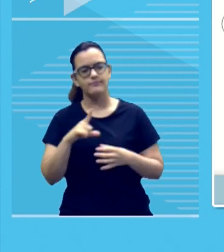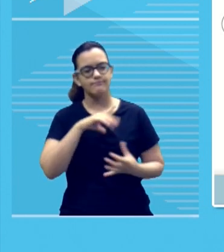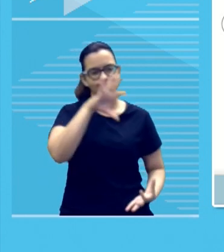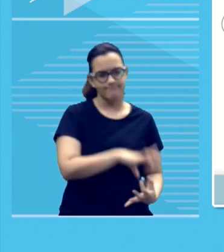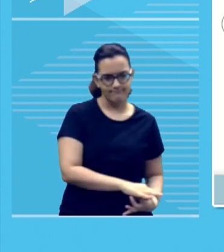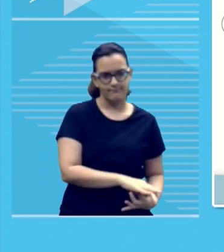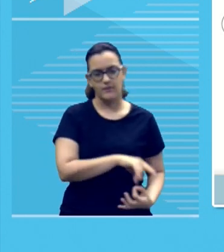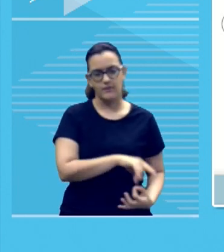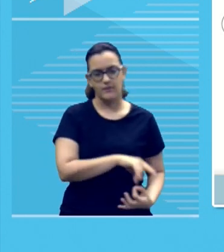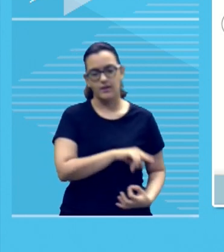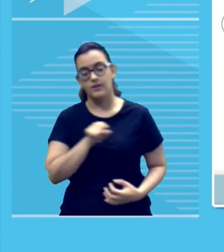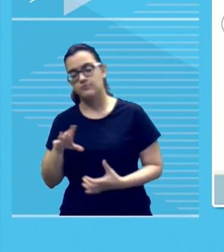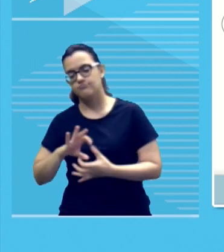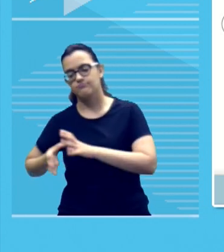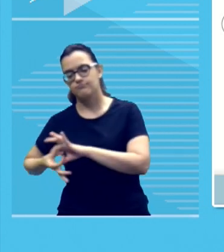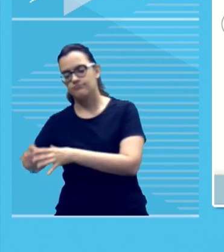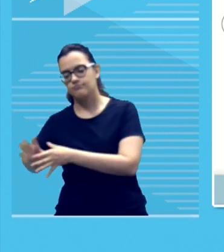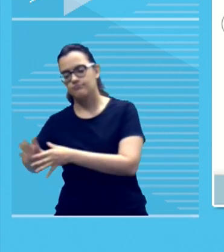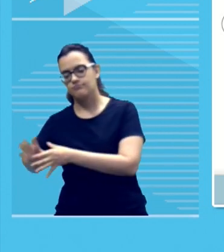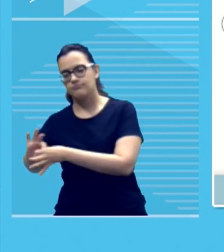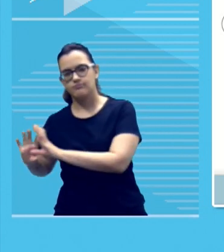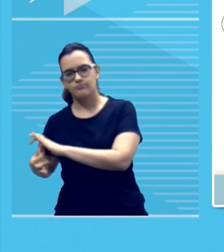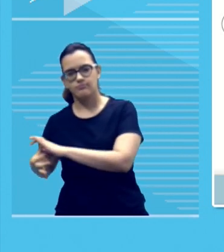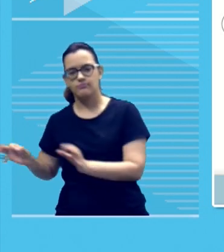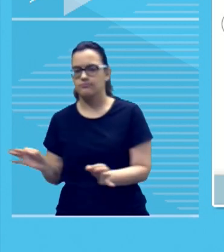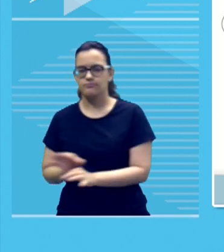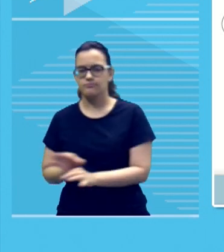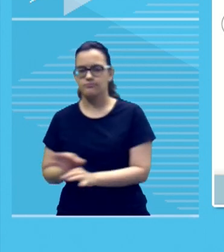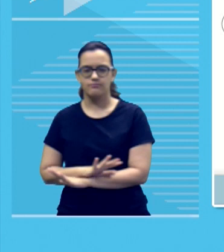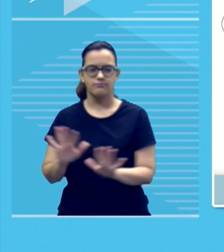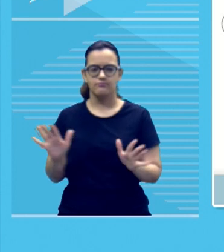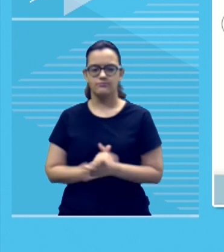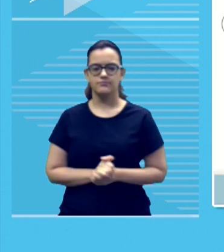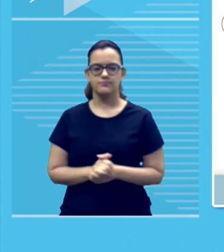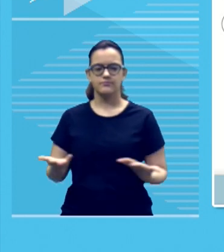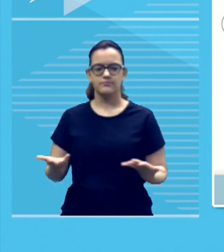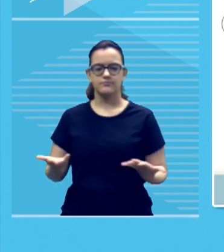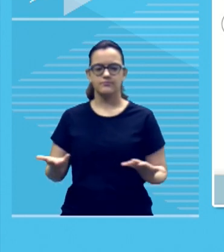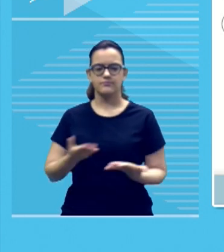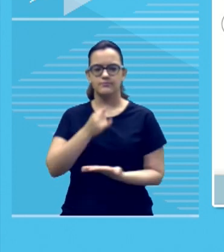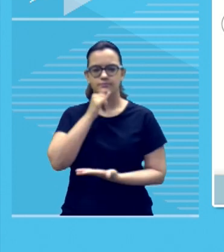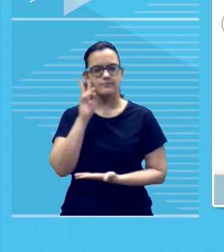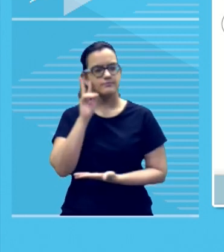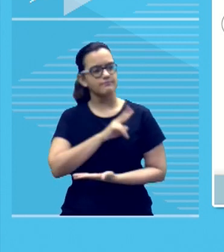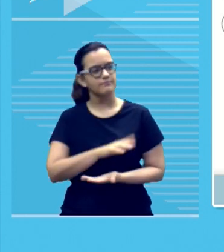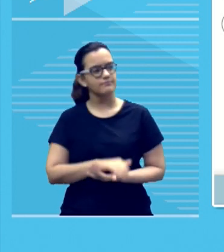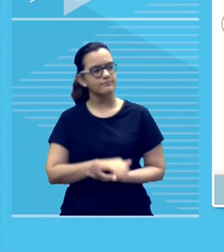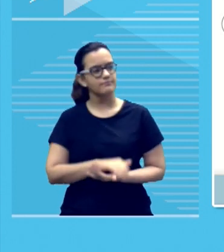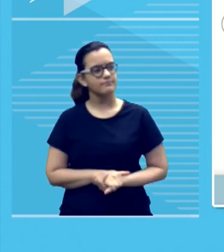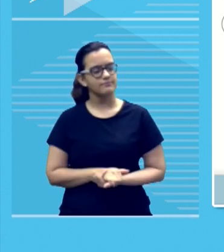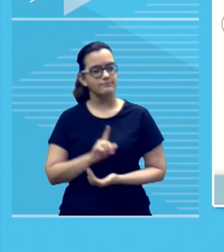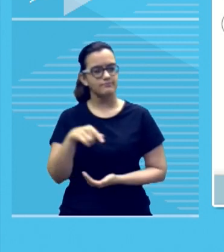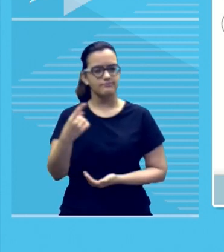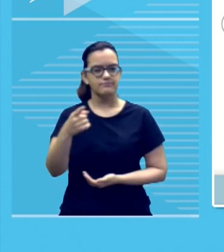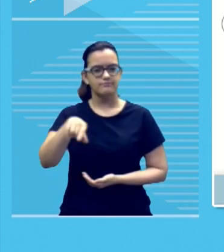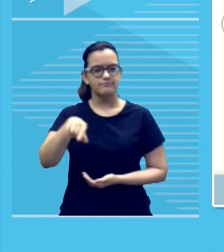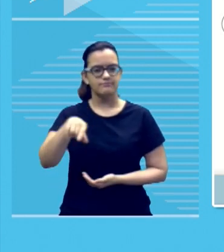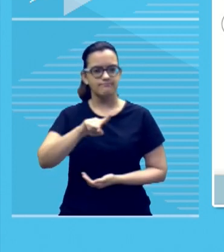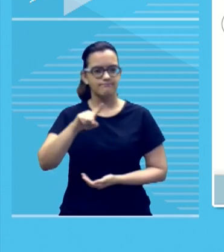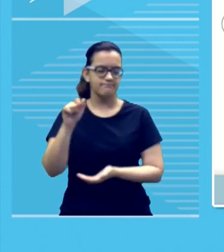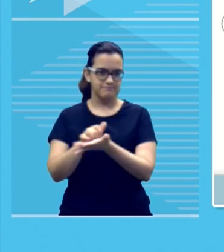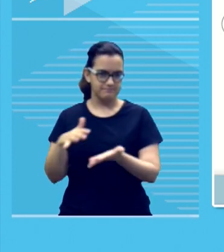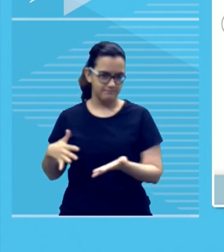plana de cadeia Ok e para a gente fazer a última questão tá depois eu vou deixar umas questões